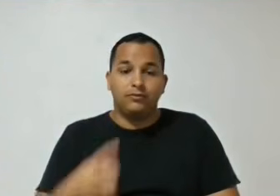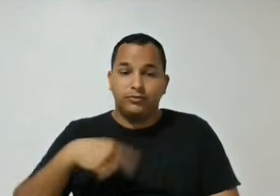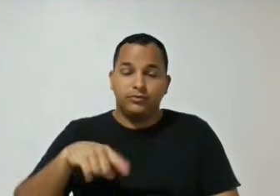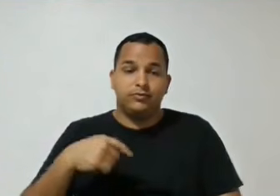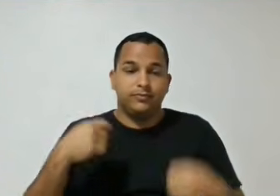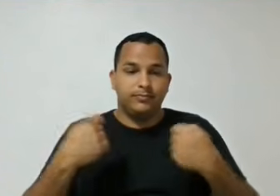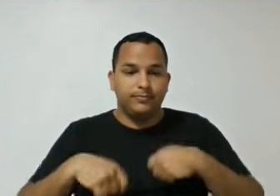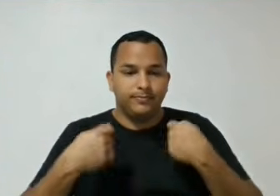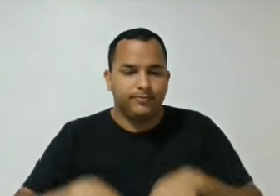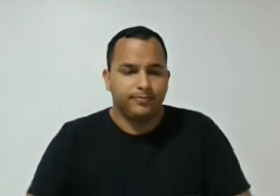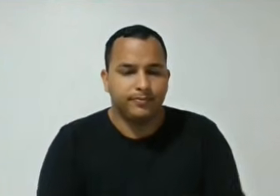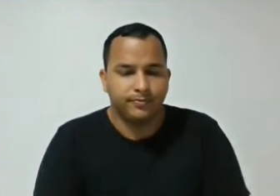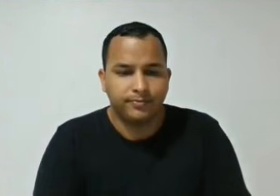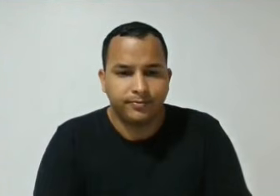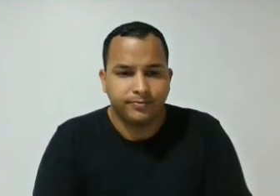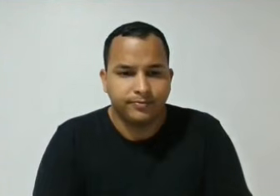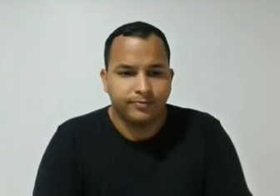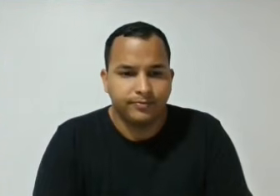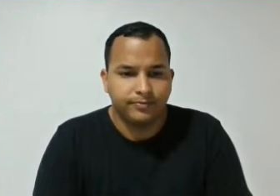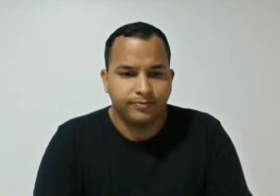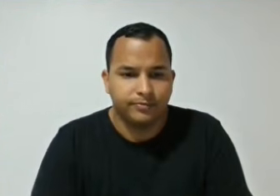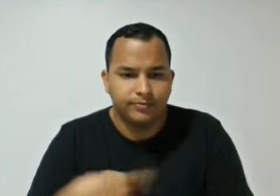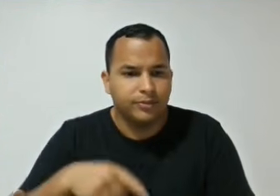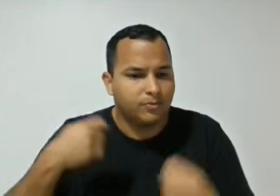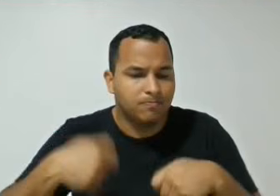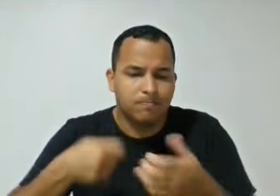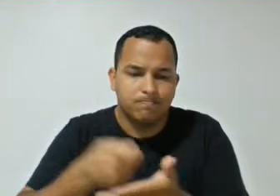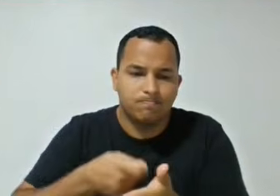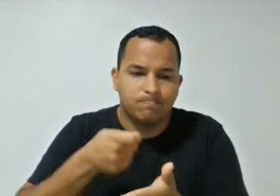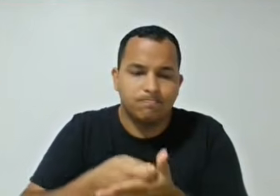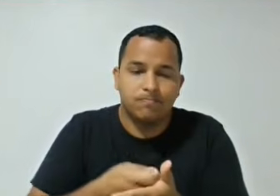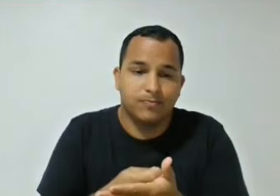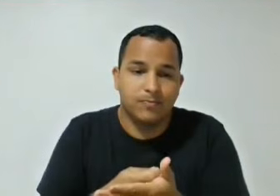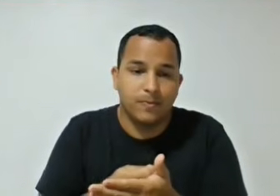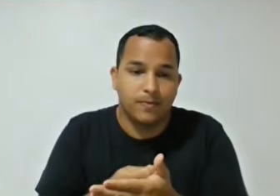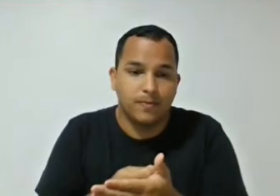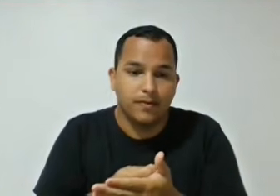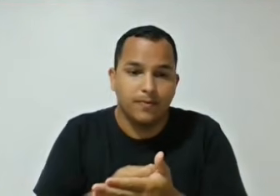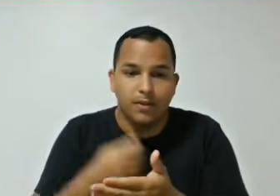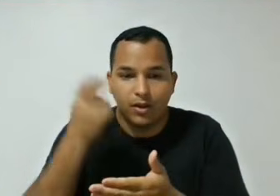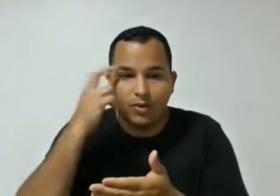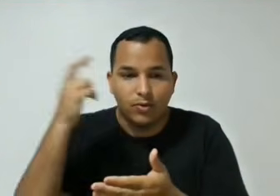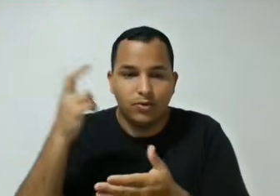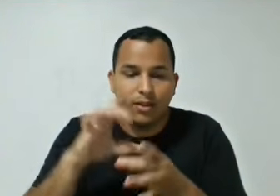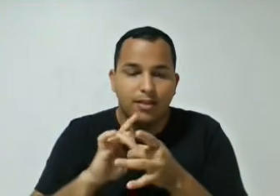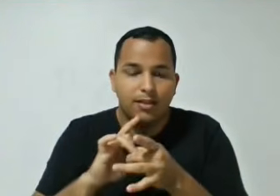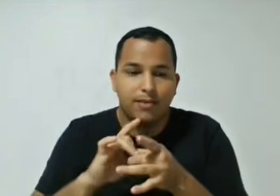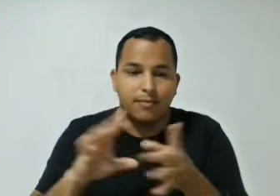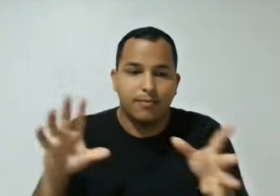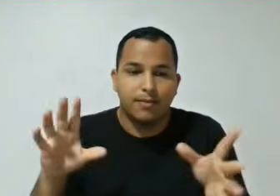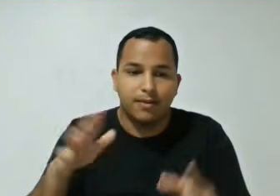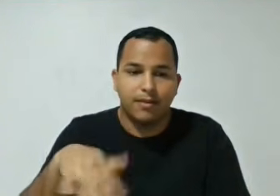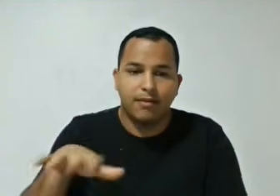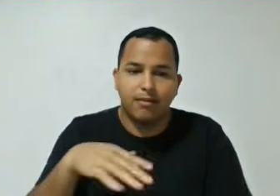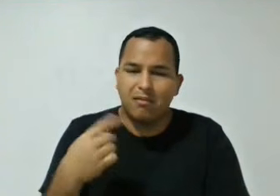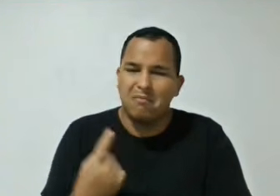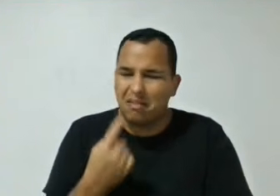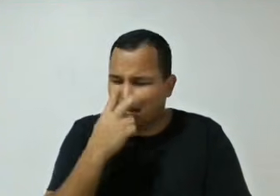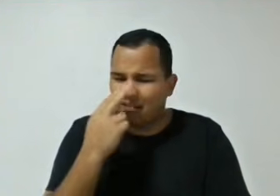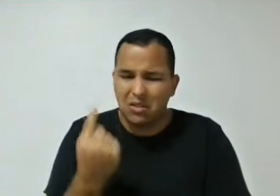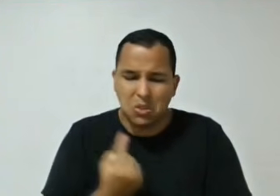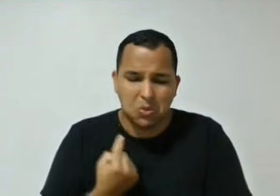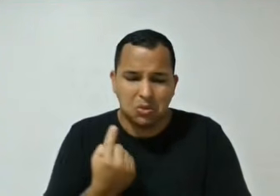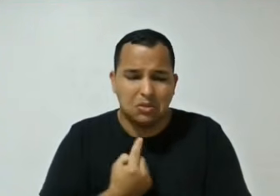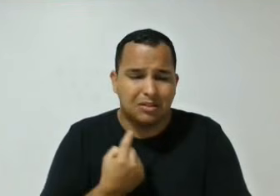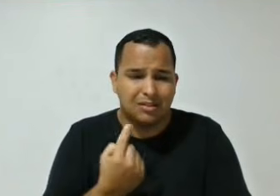cidade. Nós temos obrigação. Essa cultura neoliberal que coloca um processo totalmente individualista está afetando o conceito